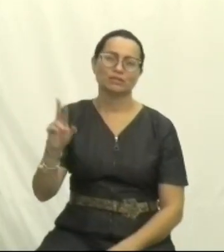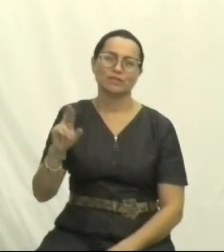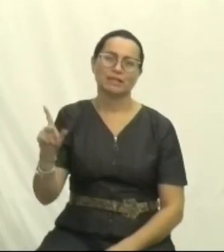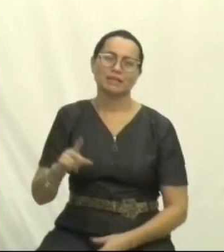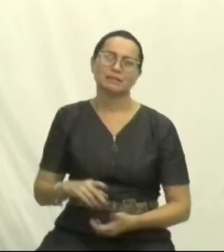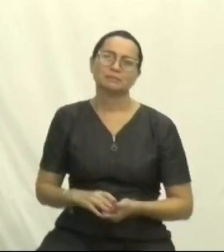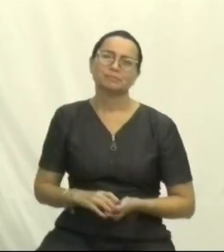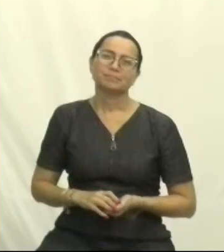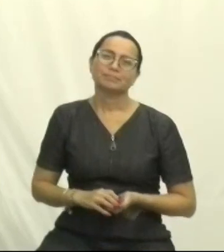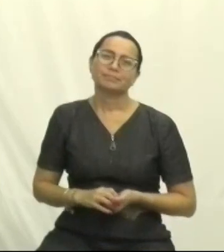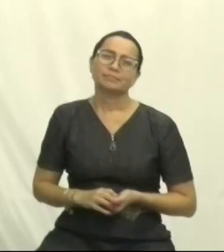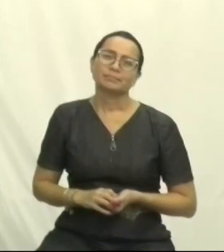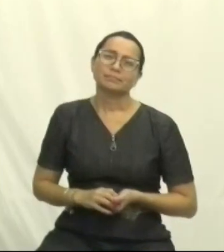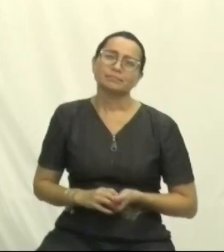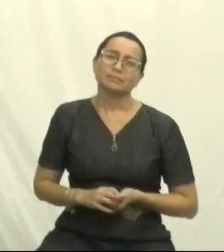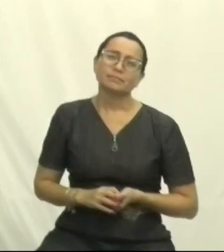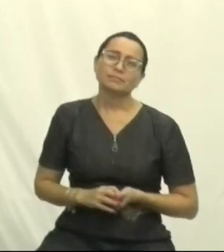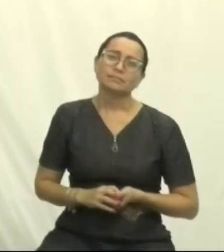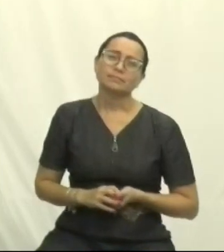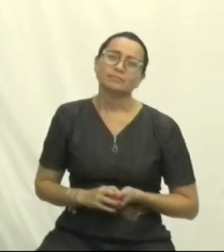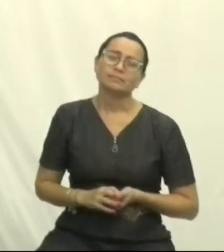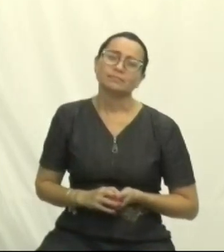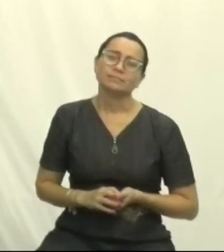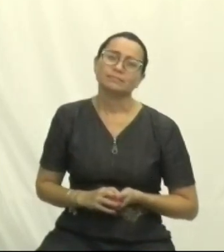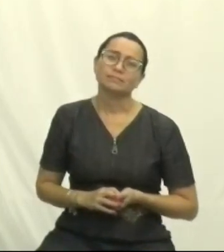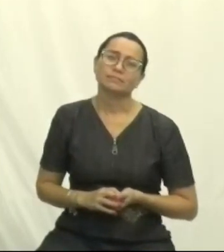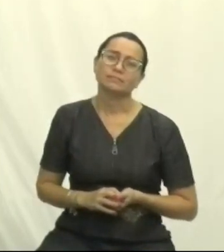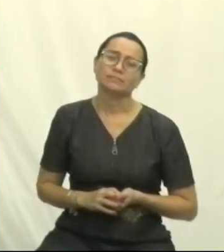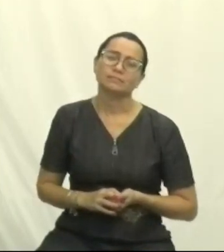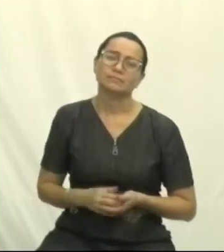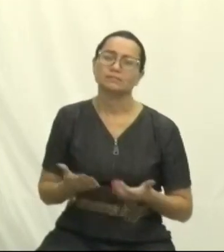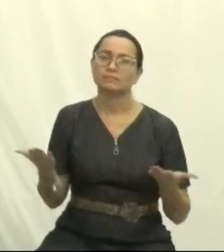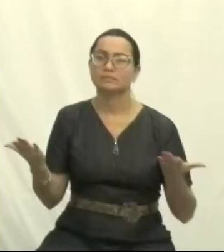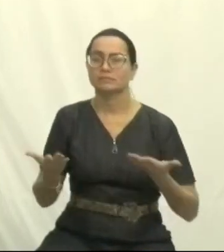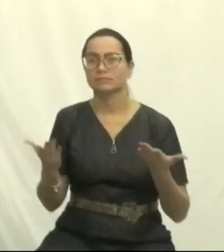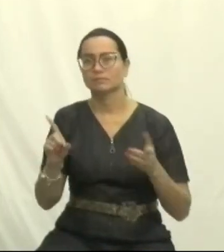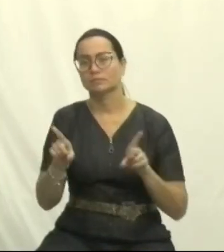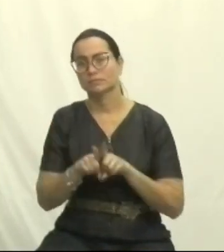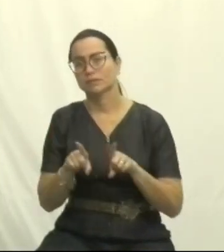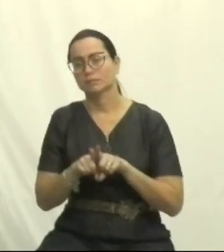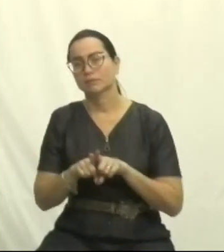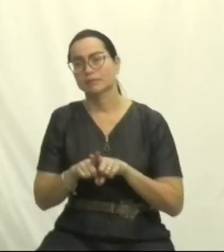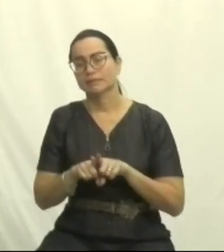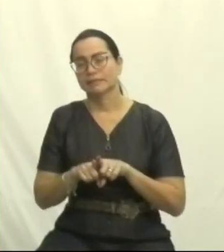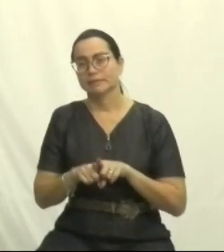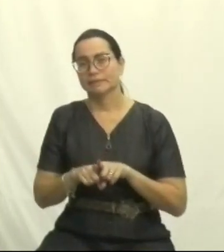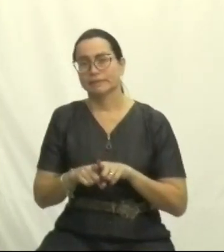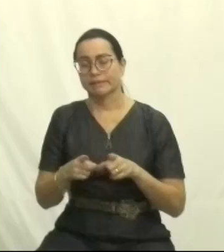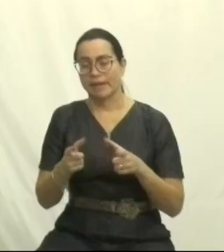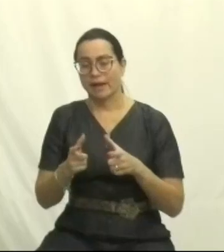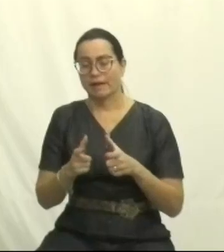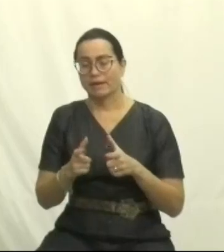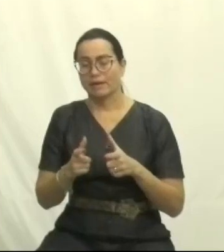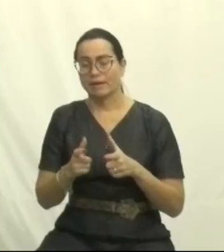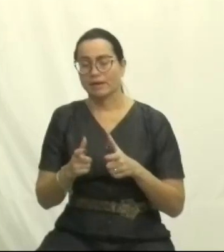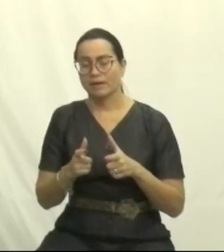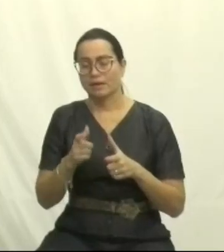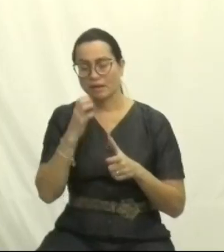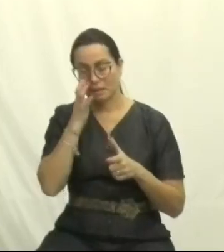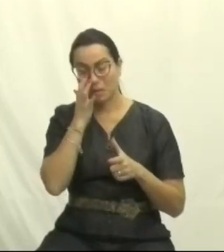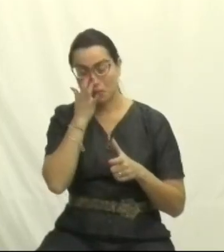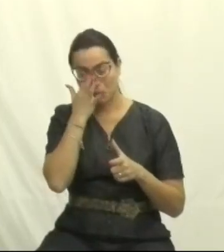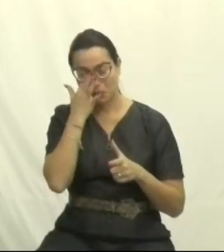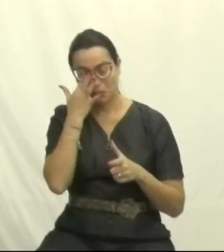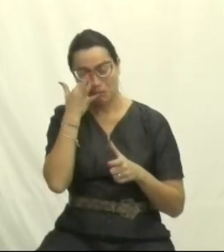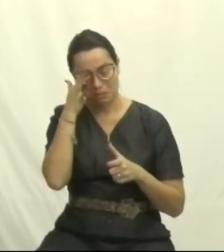comentou a questão do efetivo, né, hoje essa diminuição do efetivo também esse apoio que nós temos da comunidade, né, que a gente